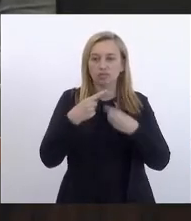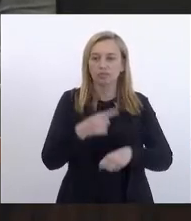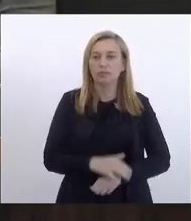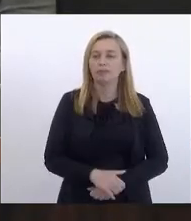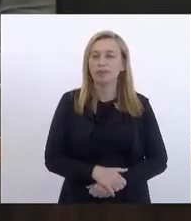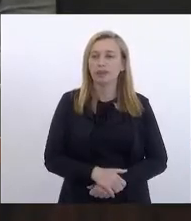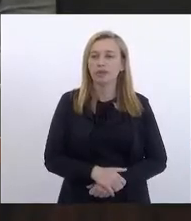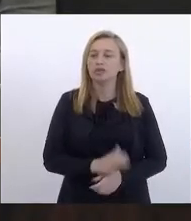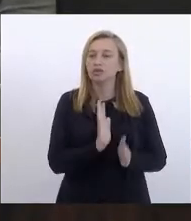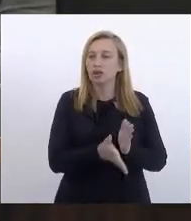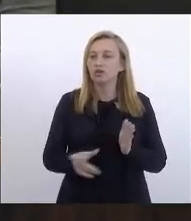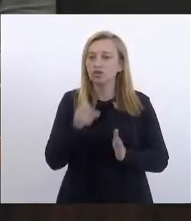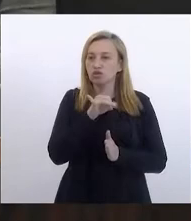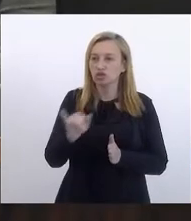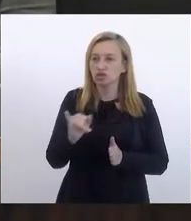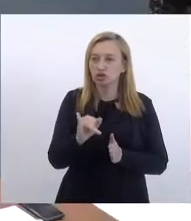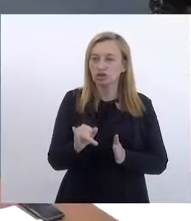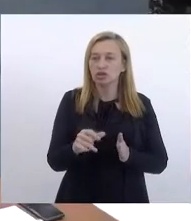Presidente.